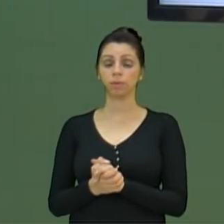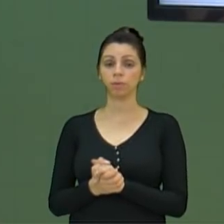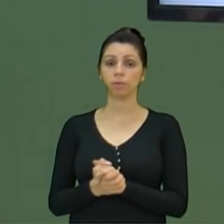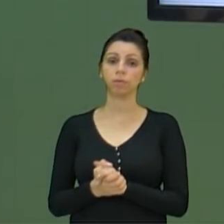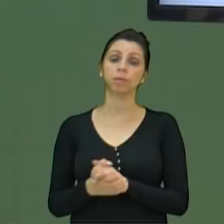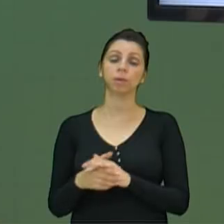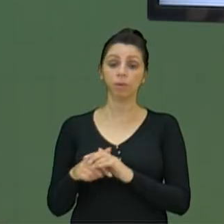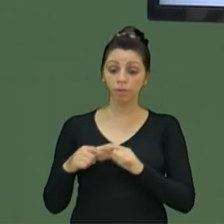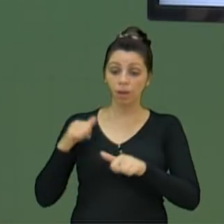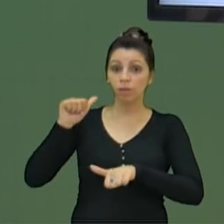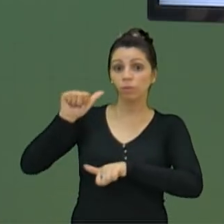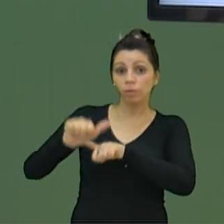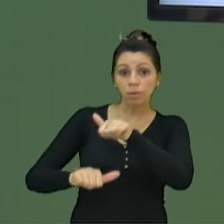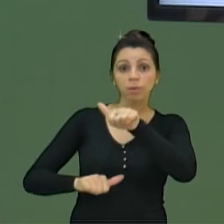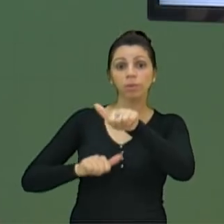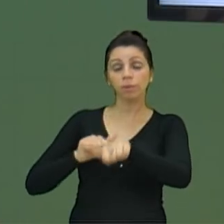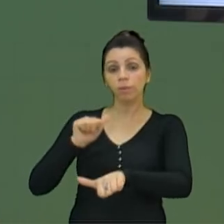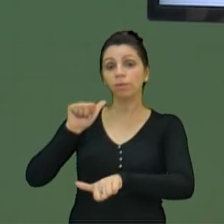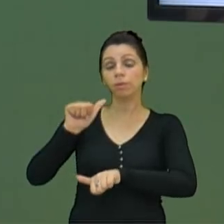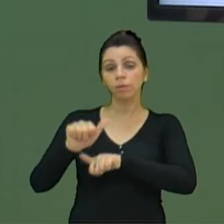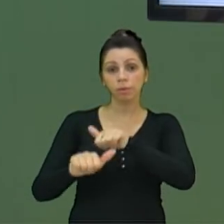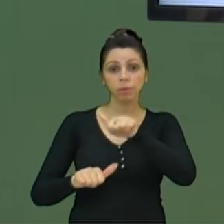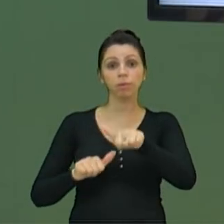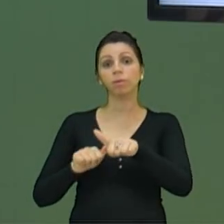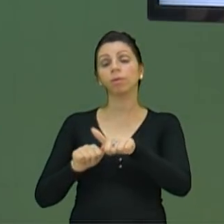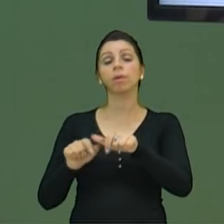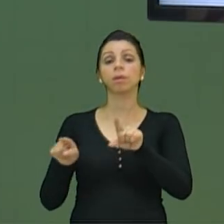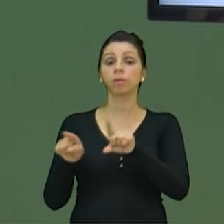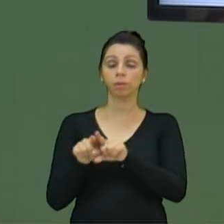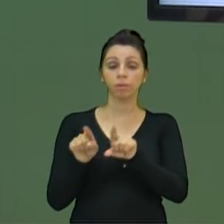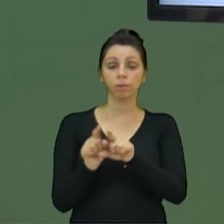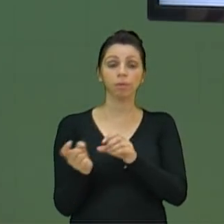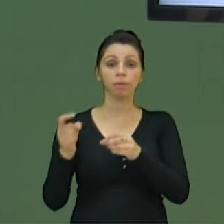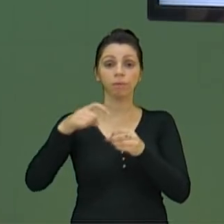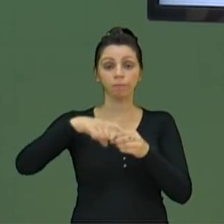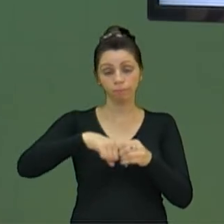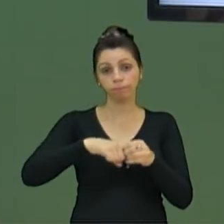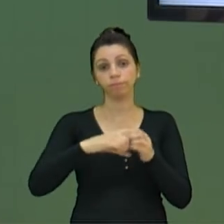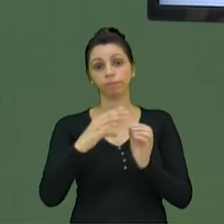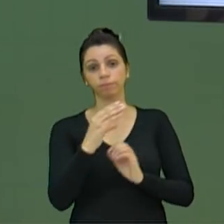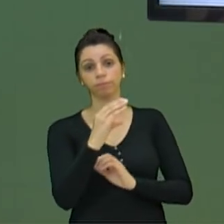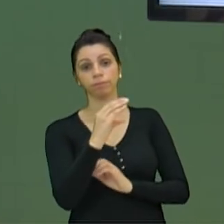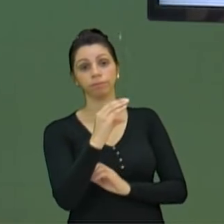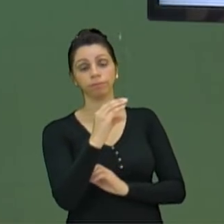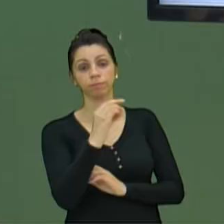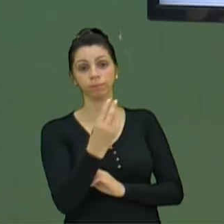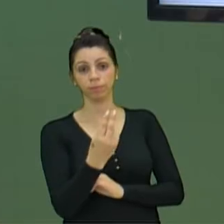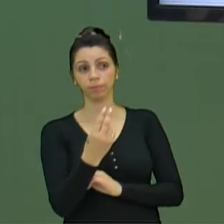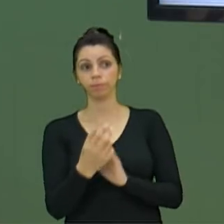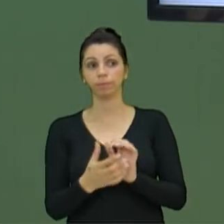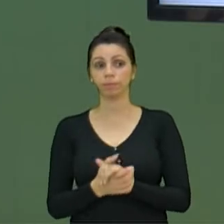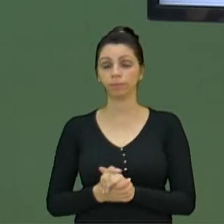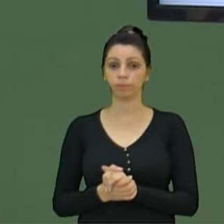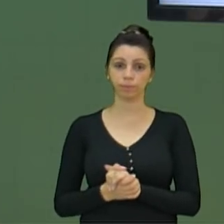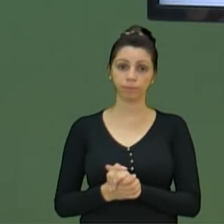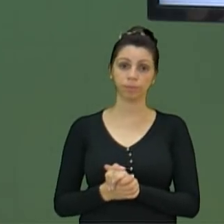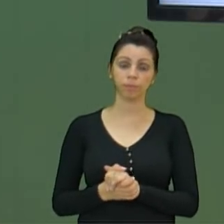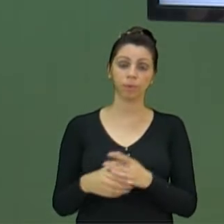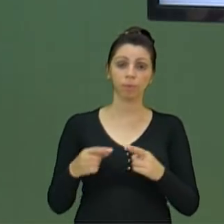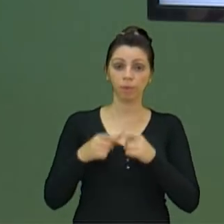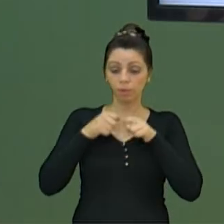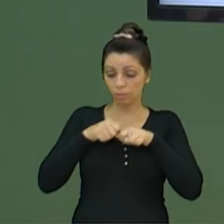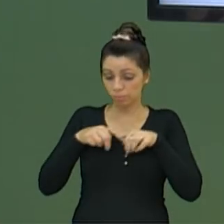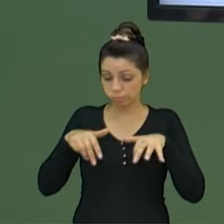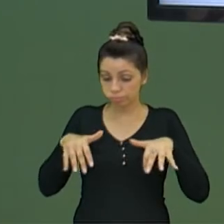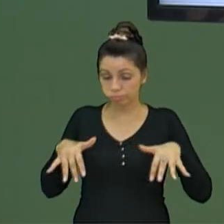gás carbônico. Então, ele vai ficar rico em gás carbônico, porque ele está distribuindo o oxigênio para as células.